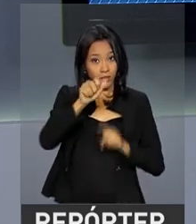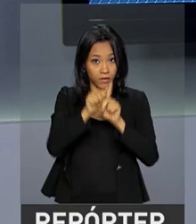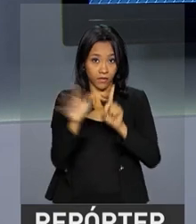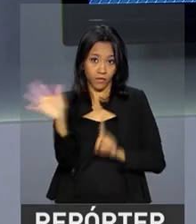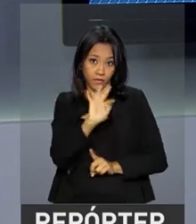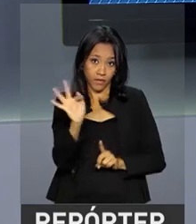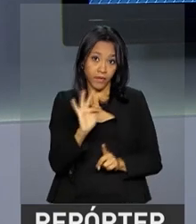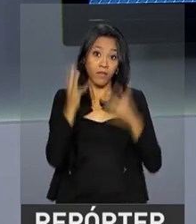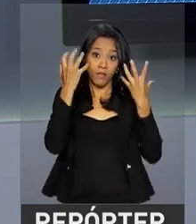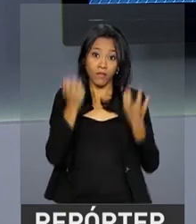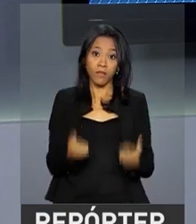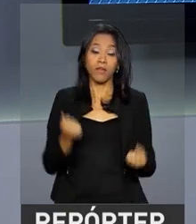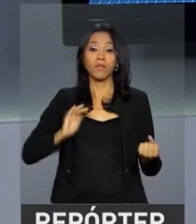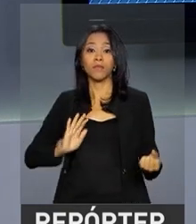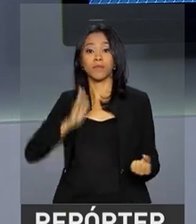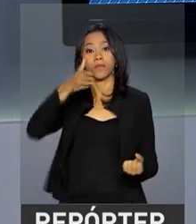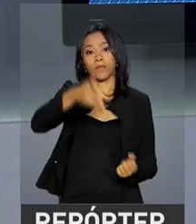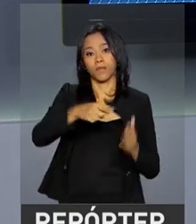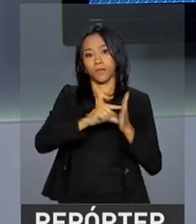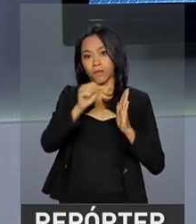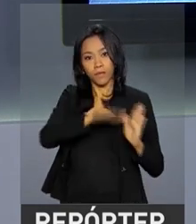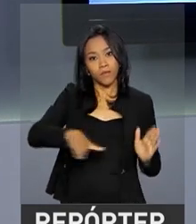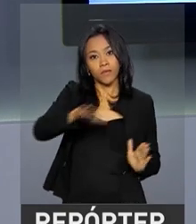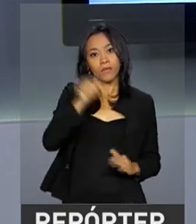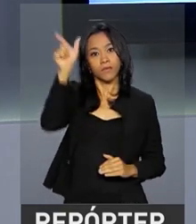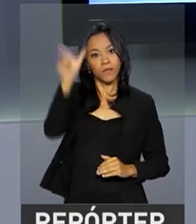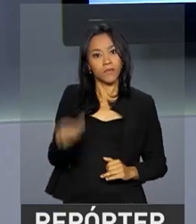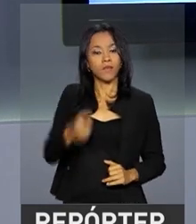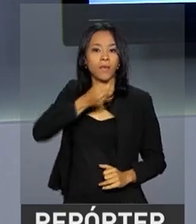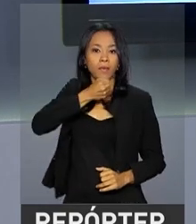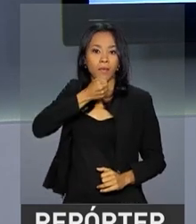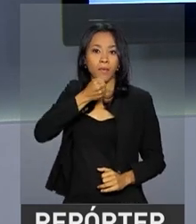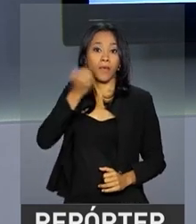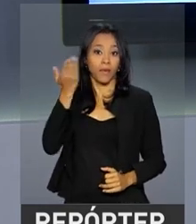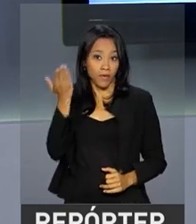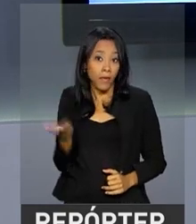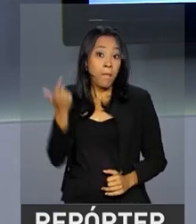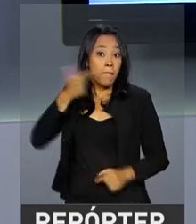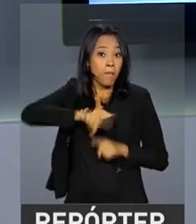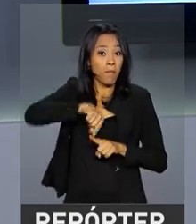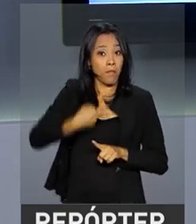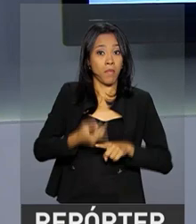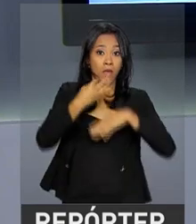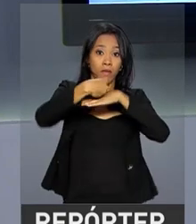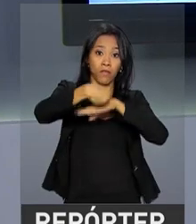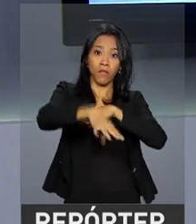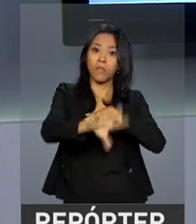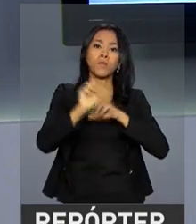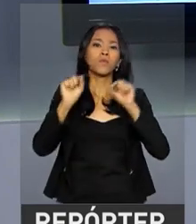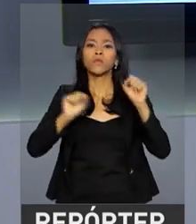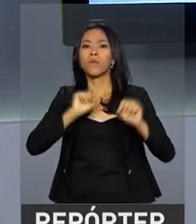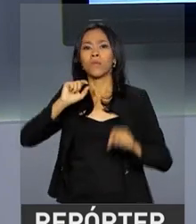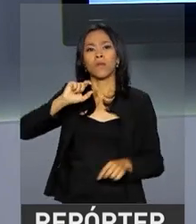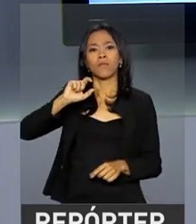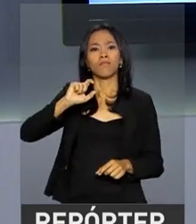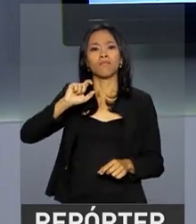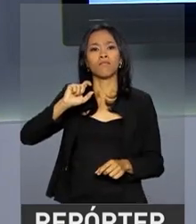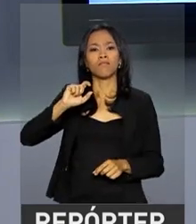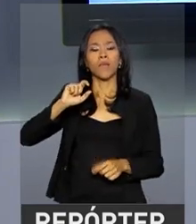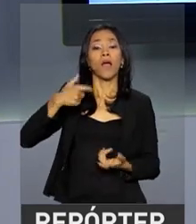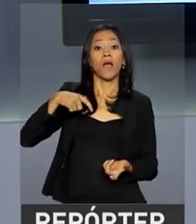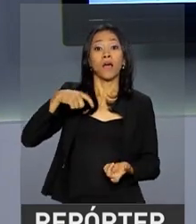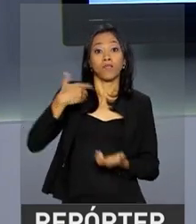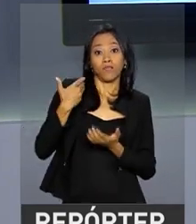fevereiro vamos direto ao palácio do planalto conversar com a repórter luana karen que tem mais informações sobre o programa de bolsas do